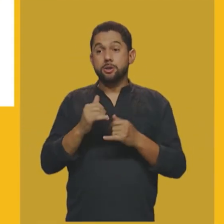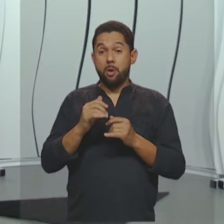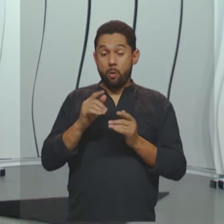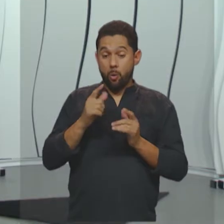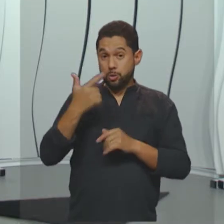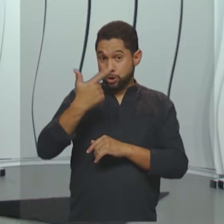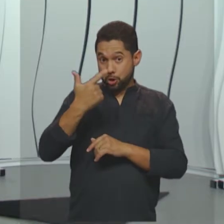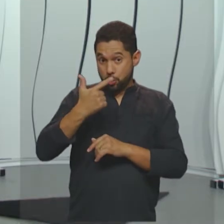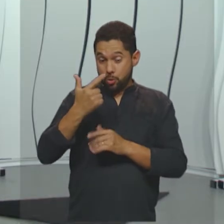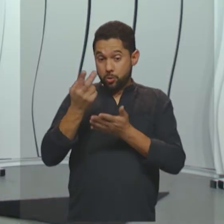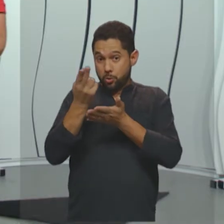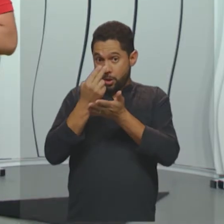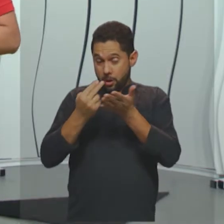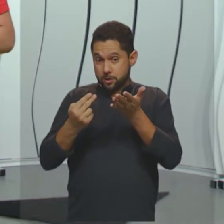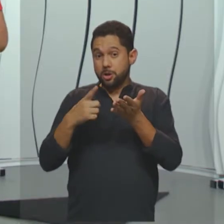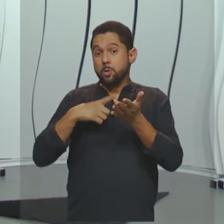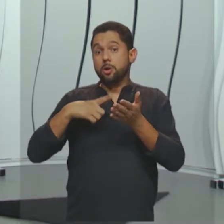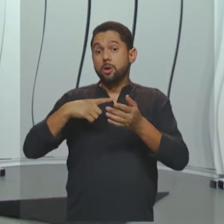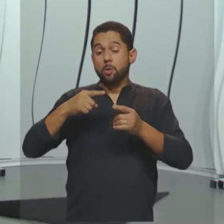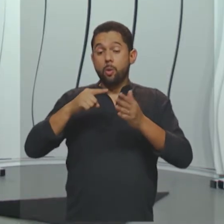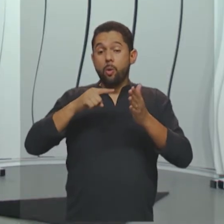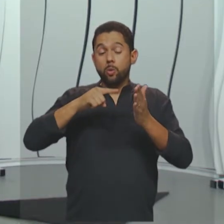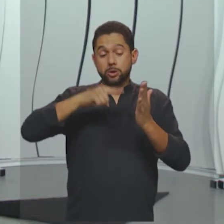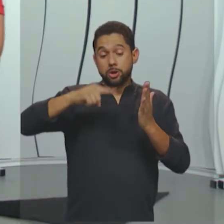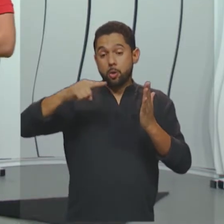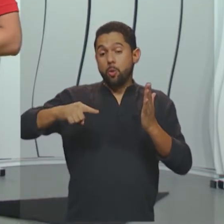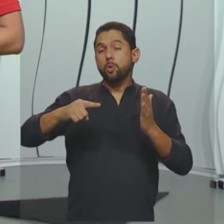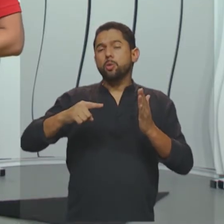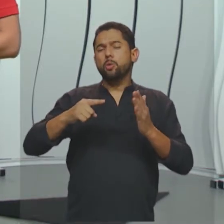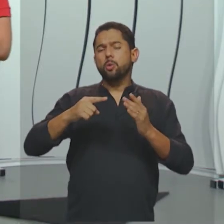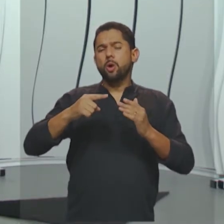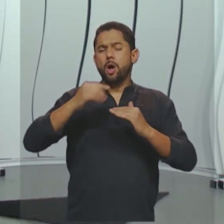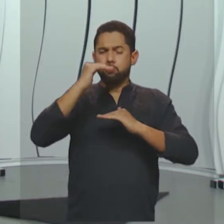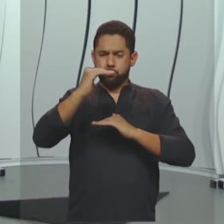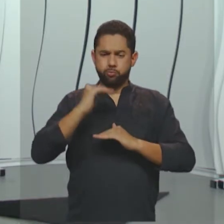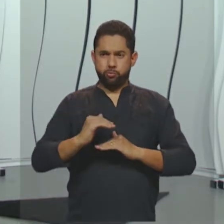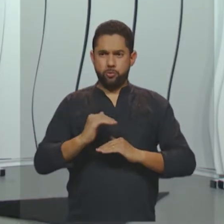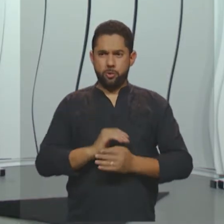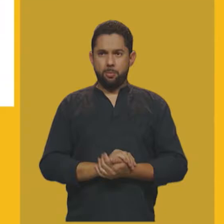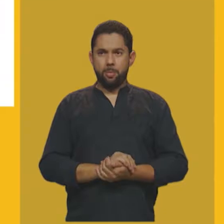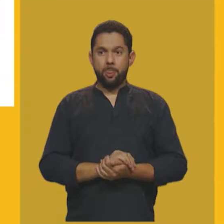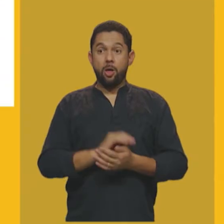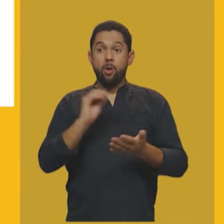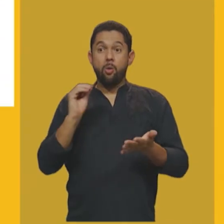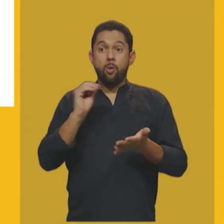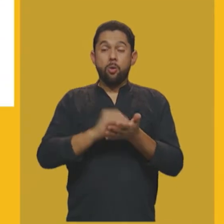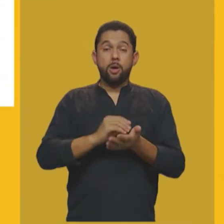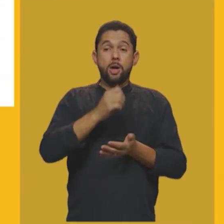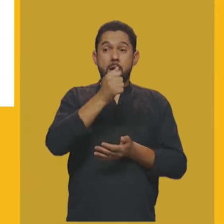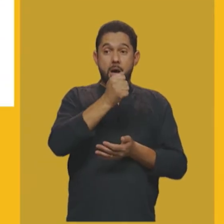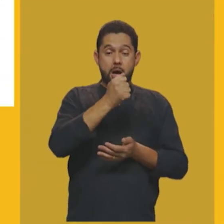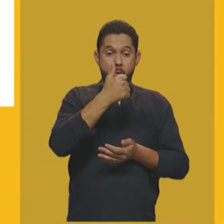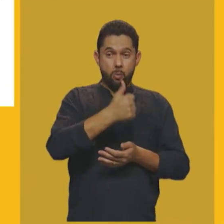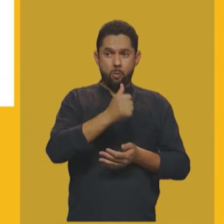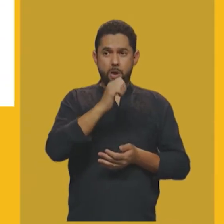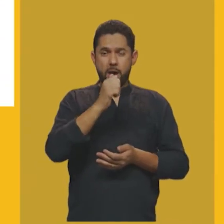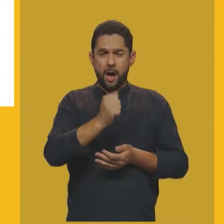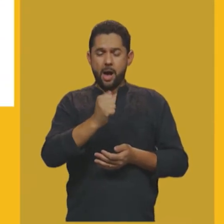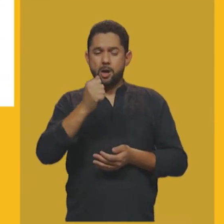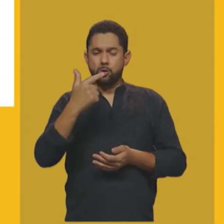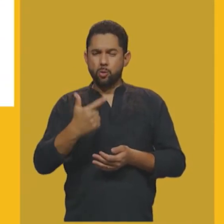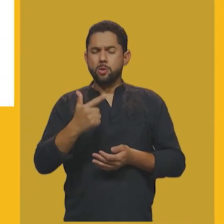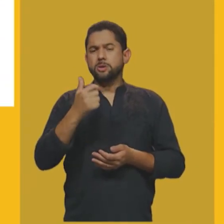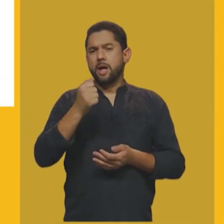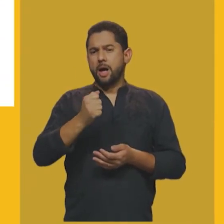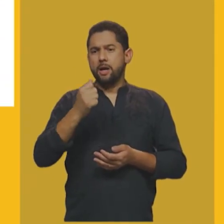paralelo. Eu coloquei aí de exemplo para vocês 3 amperímetros. Coloquei o A1, o A2, o A3. Note que o